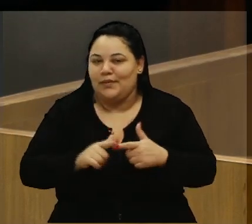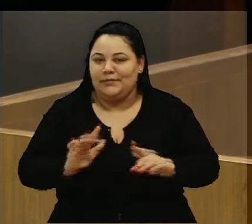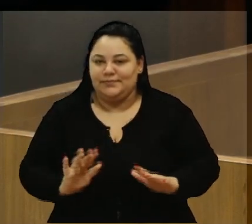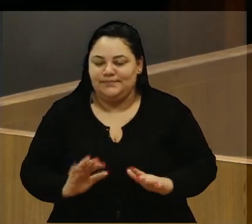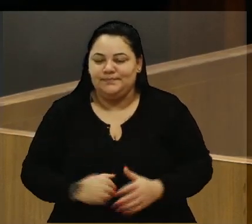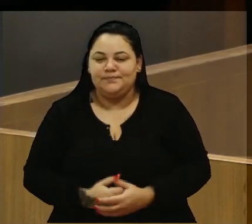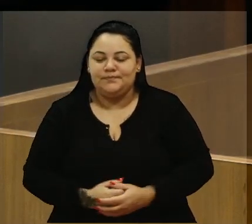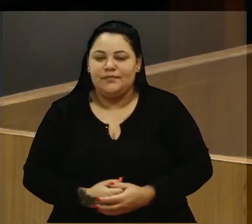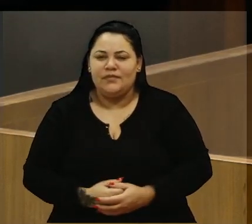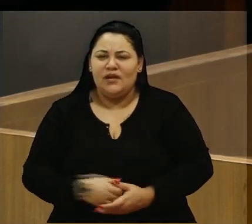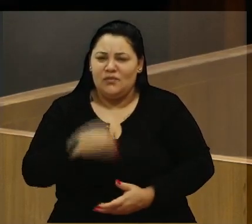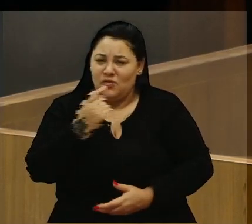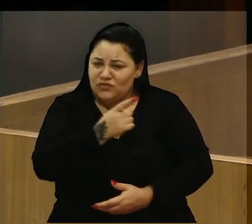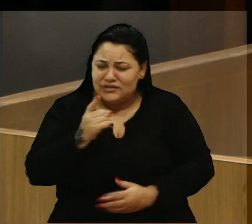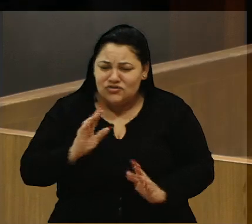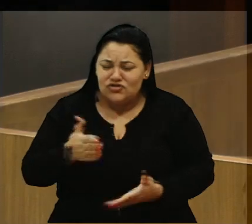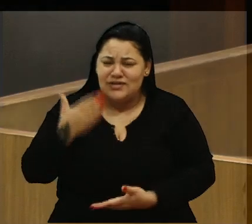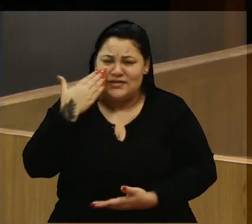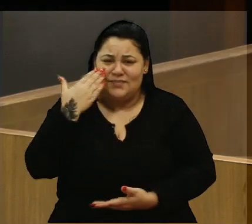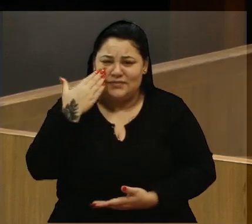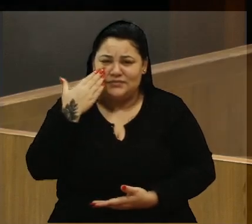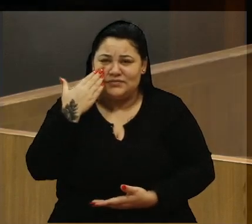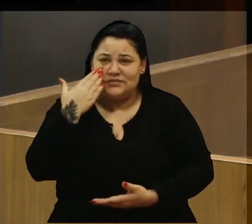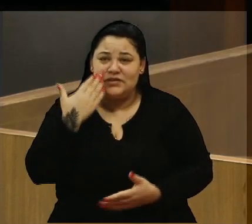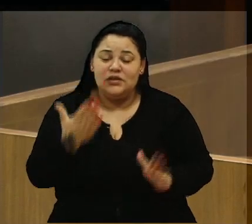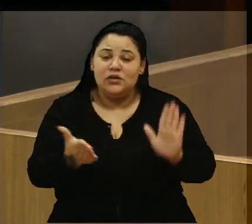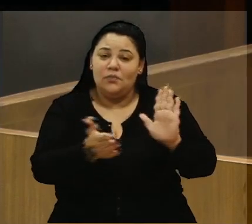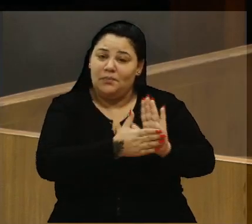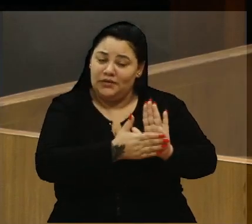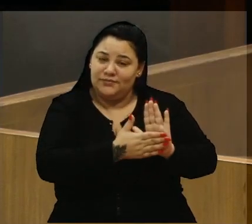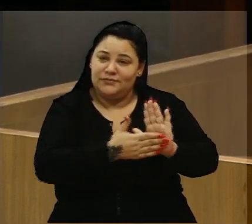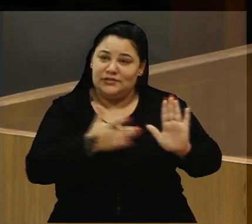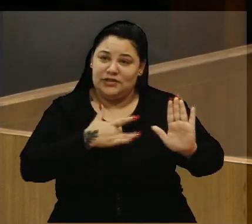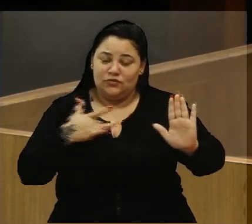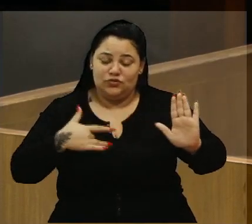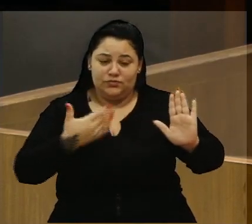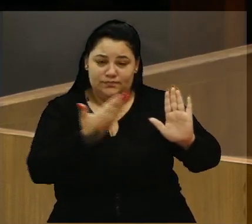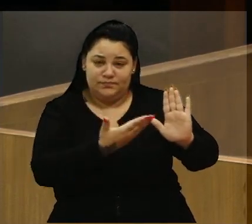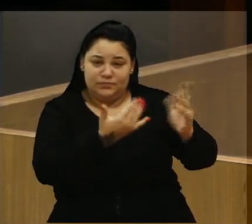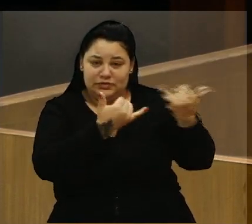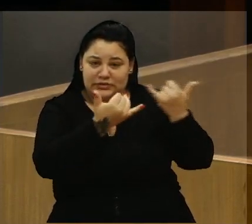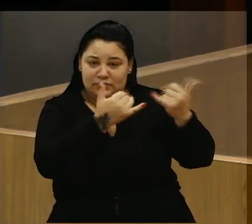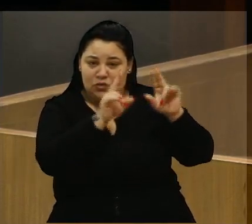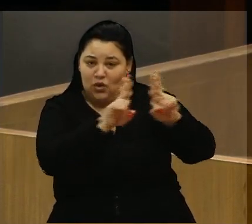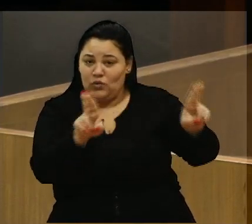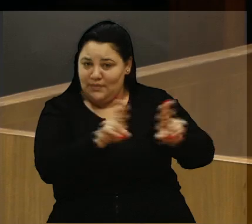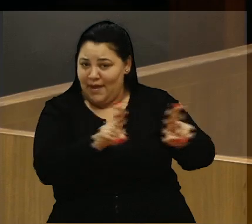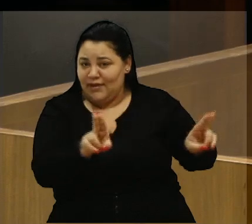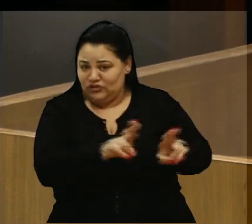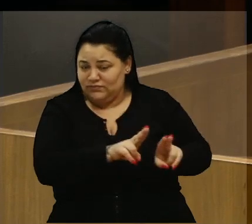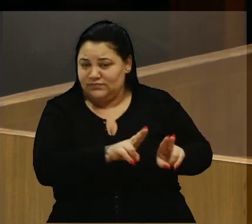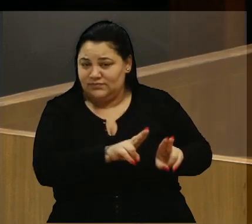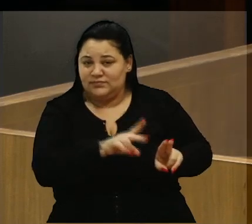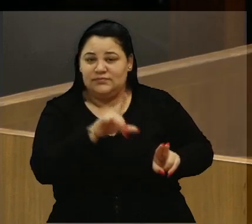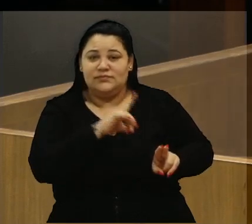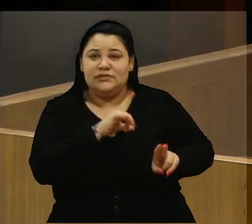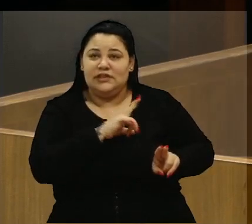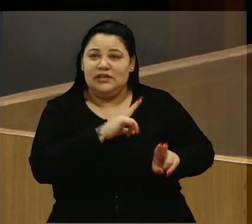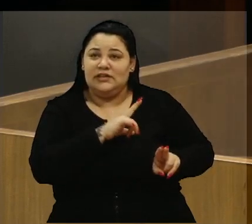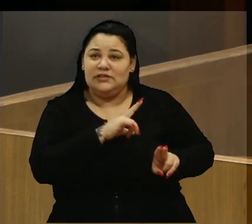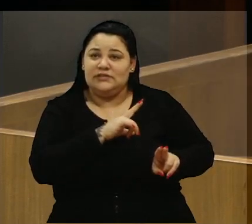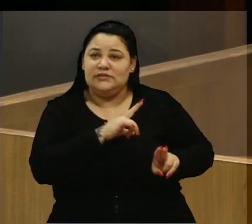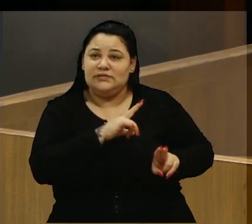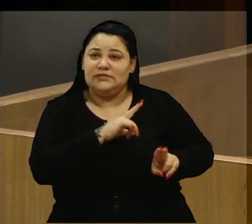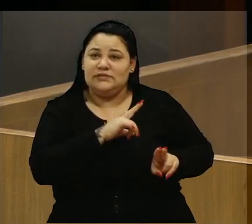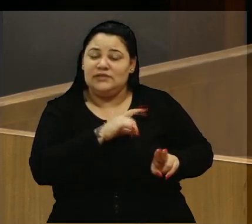Bom, todo mundo sabe, né, que os planos de saúde, por exemplo, aqui a Unimed, tem os seus